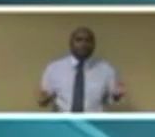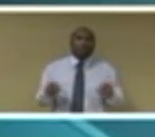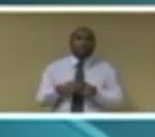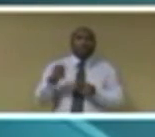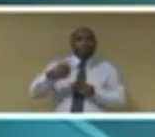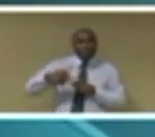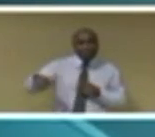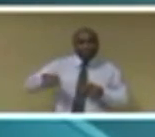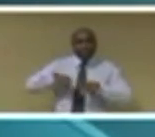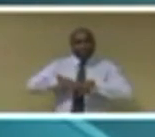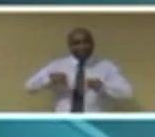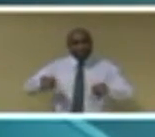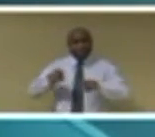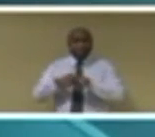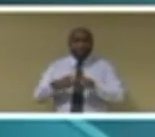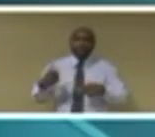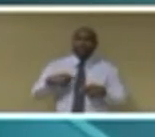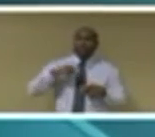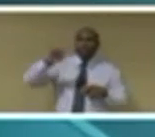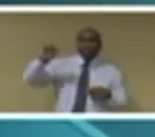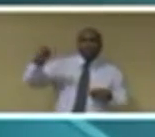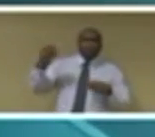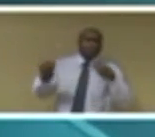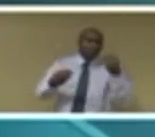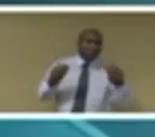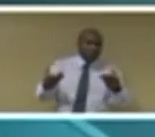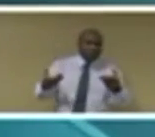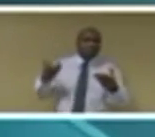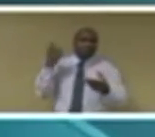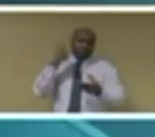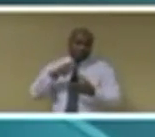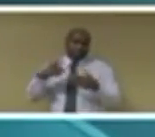da devida apuração do efetivo valor do suposto prejuízo ao erário e dos respectivos responsáveis.